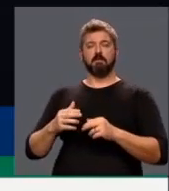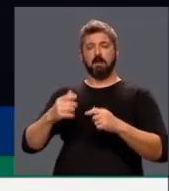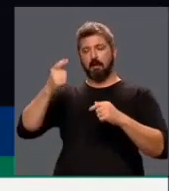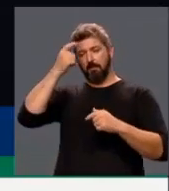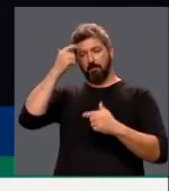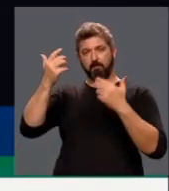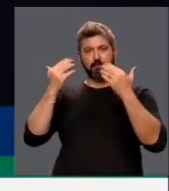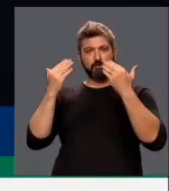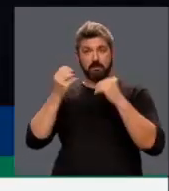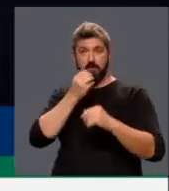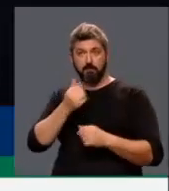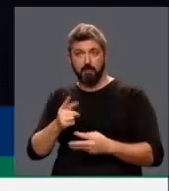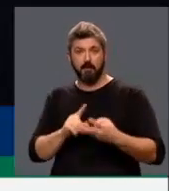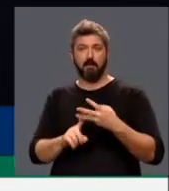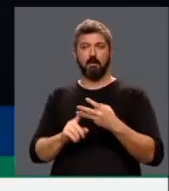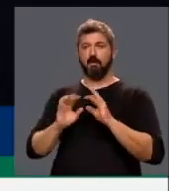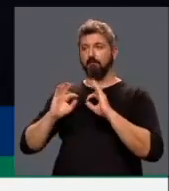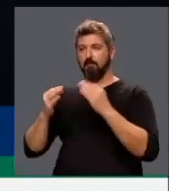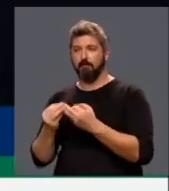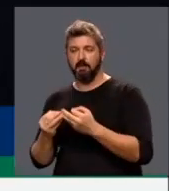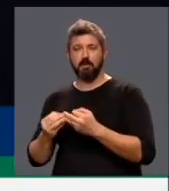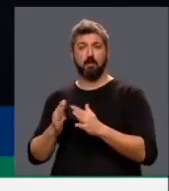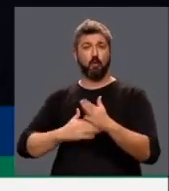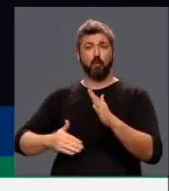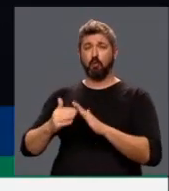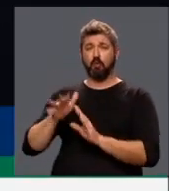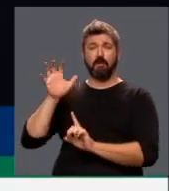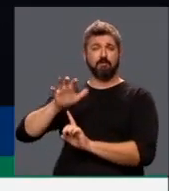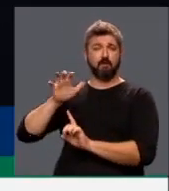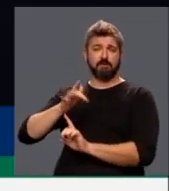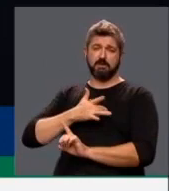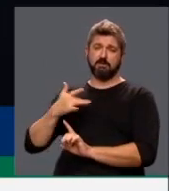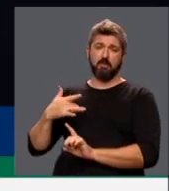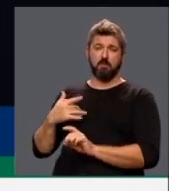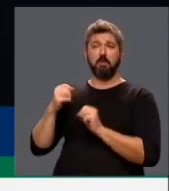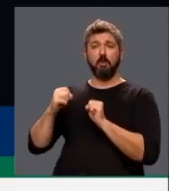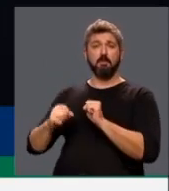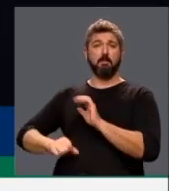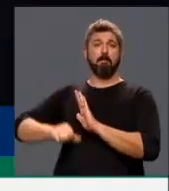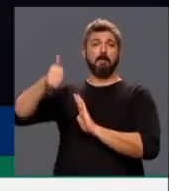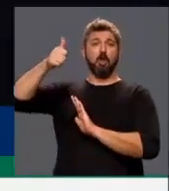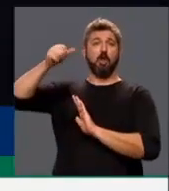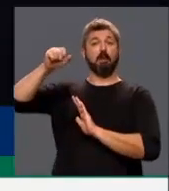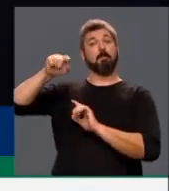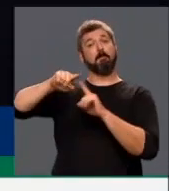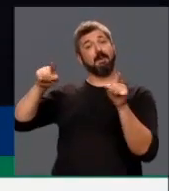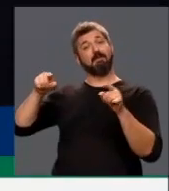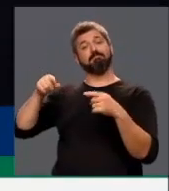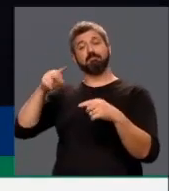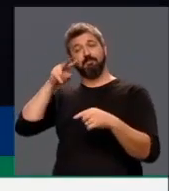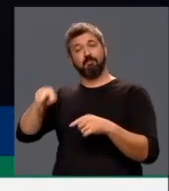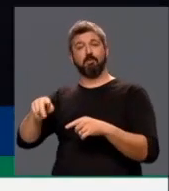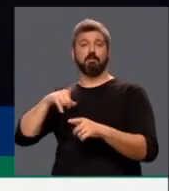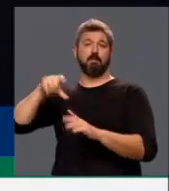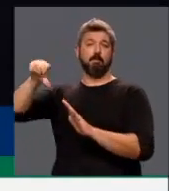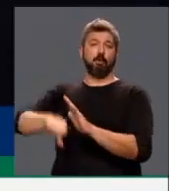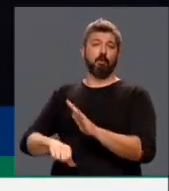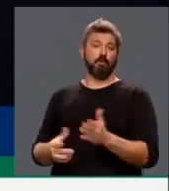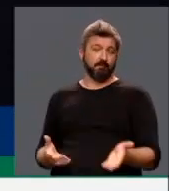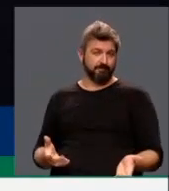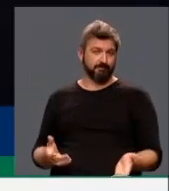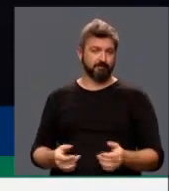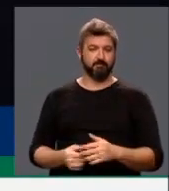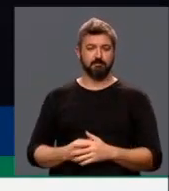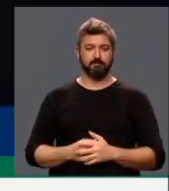Então, tudo isso influencia os nossos indicadores de saúde serem muito piores, né? Na saúde da mulher, né, da mulher mãe e da